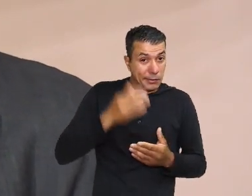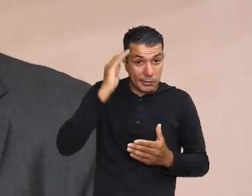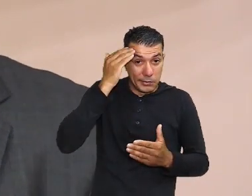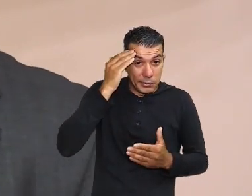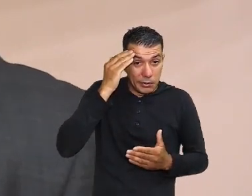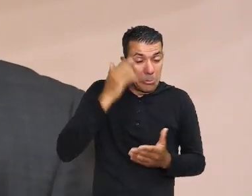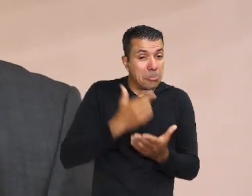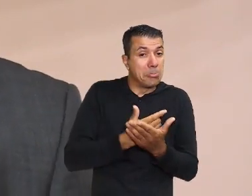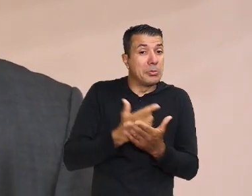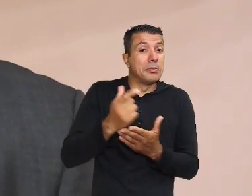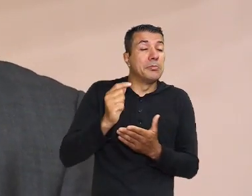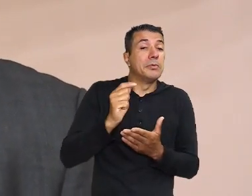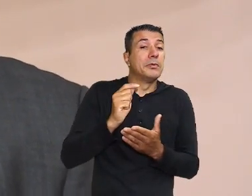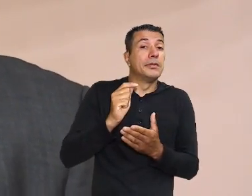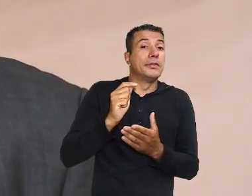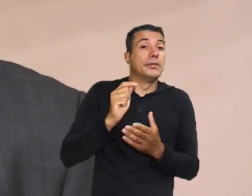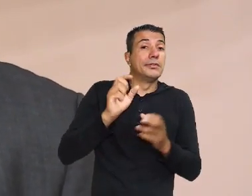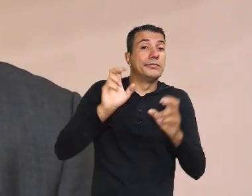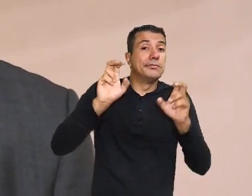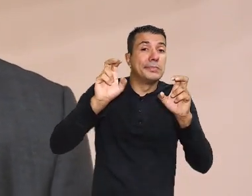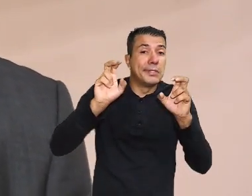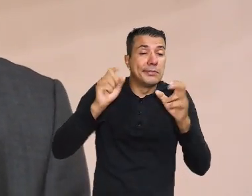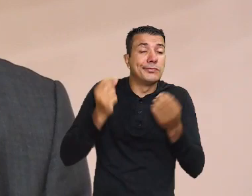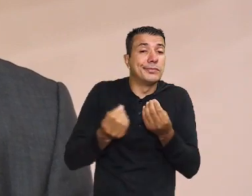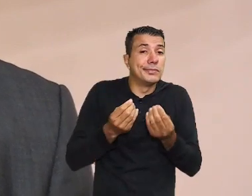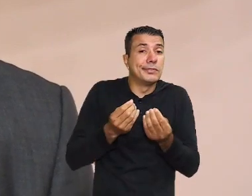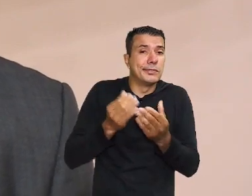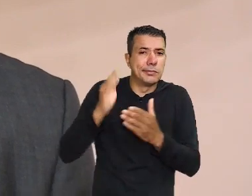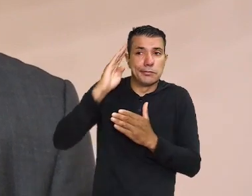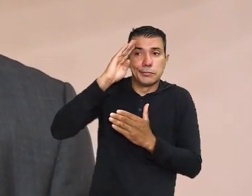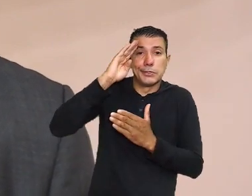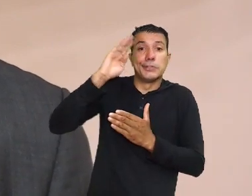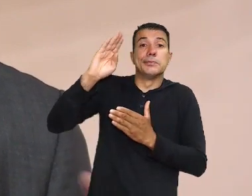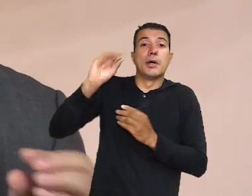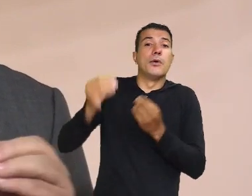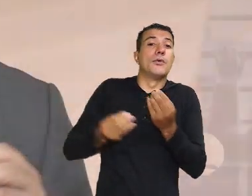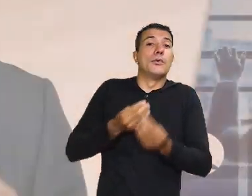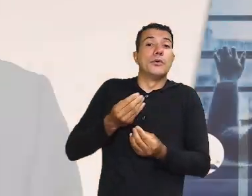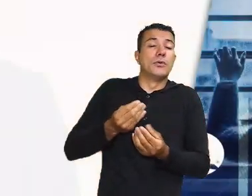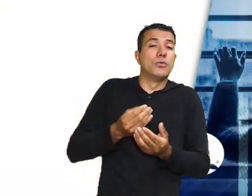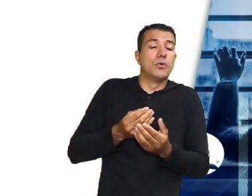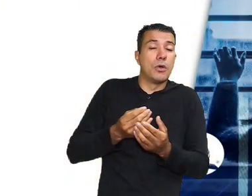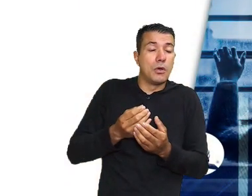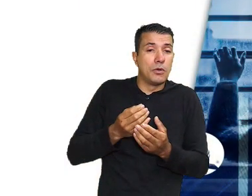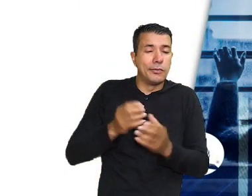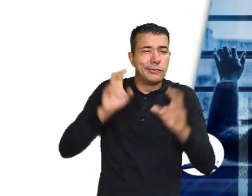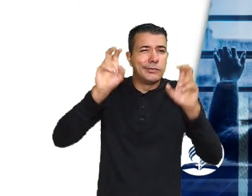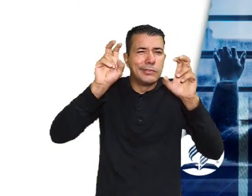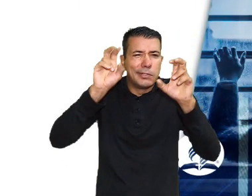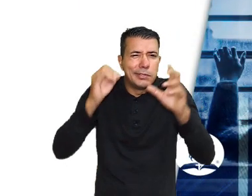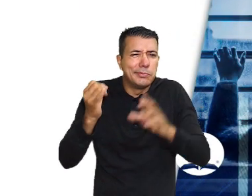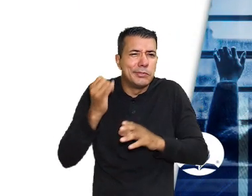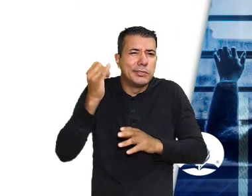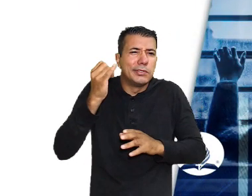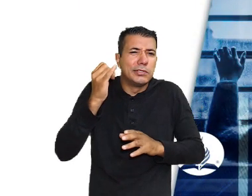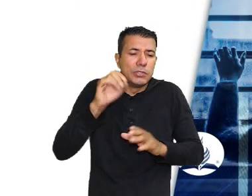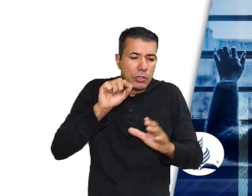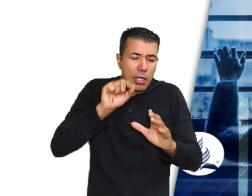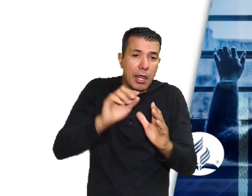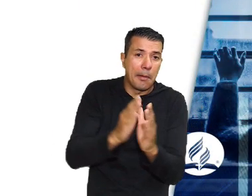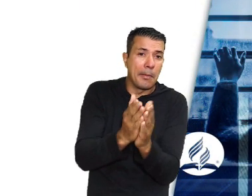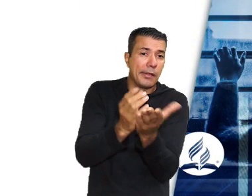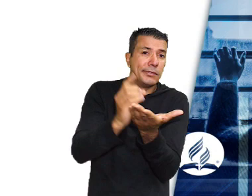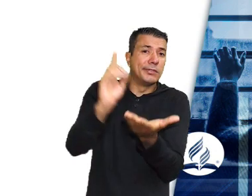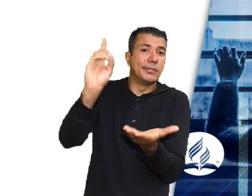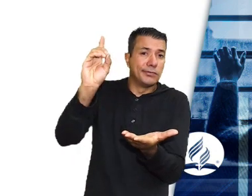precisamos trabalhar. Então, tudo tem um princípio. Então, eu quero fazer a terceira pergunta. Qual é a condição humana segundo a Bíblia? Qual é a